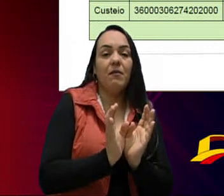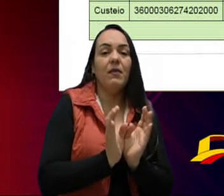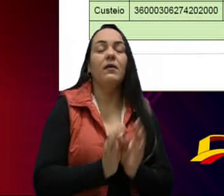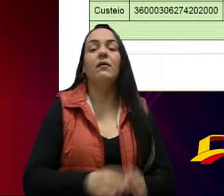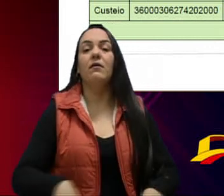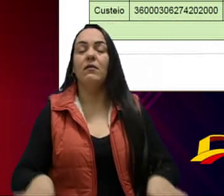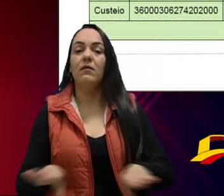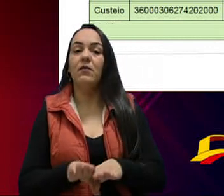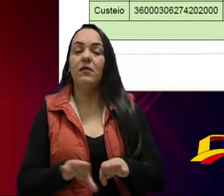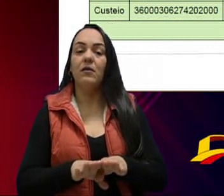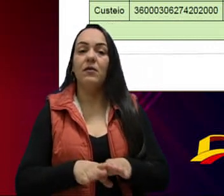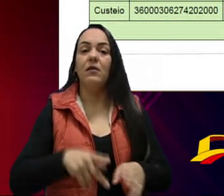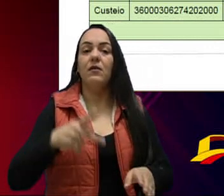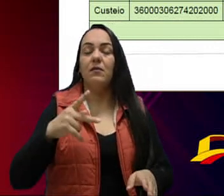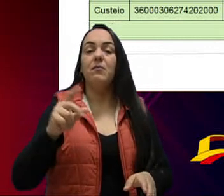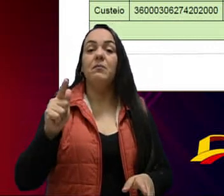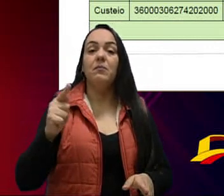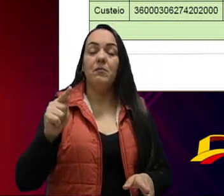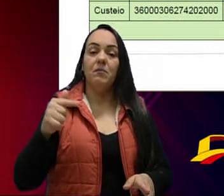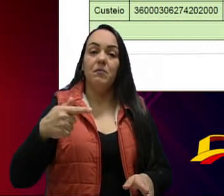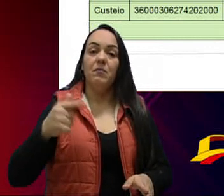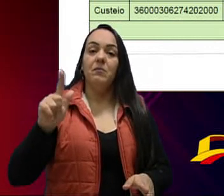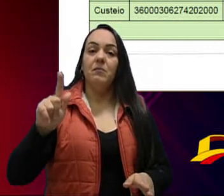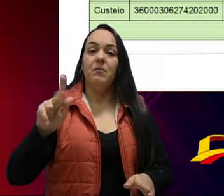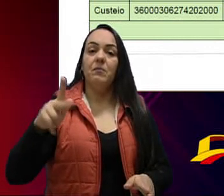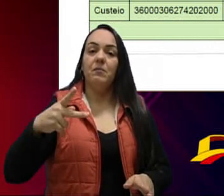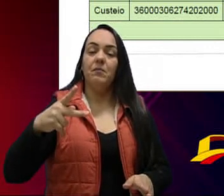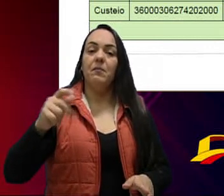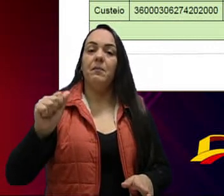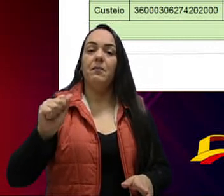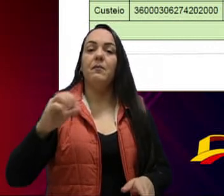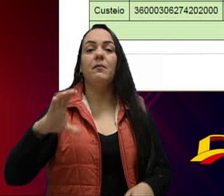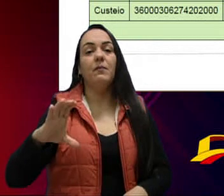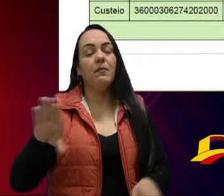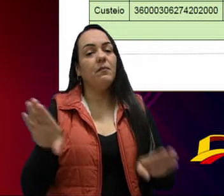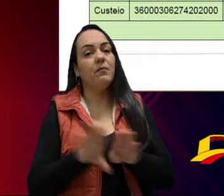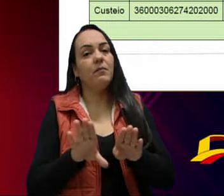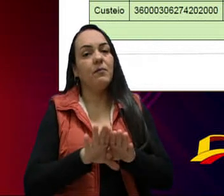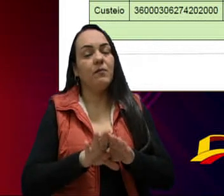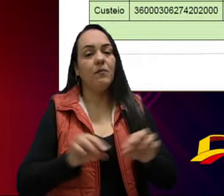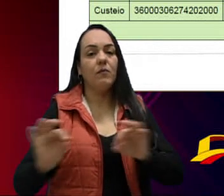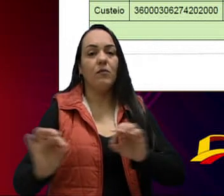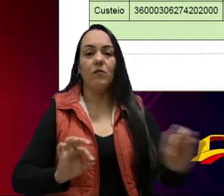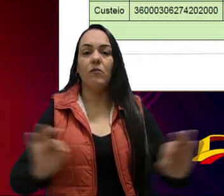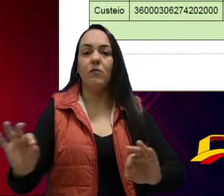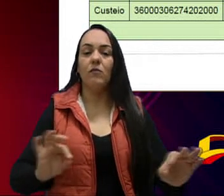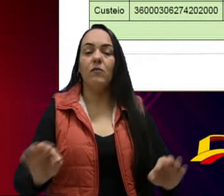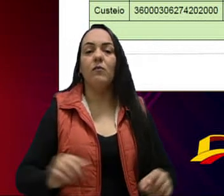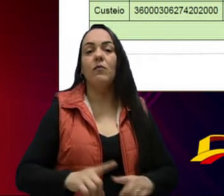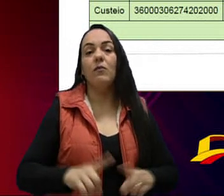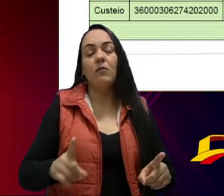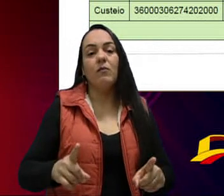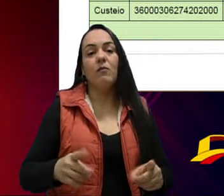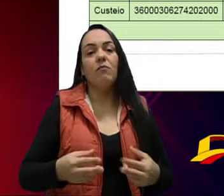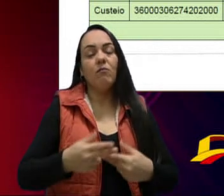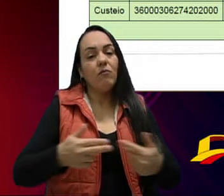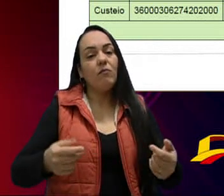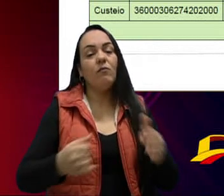paz outros vieram para o incremento do serviço da própria secretaria nupab no mac